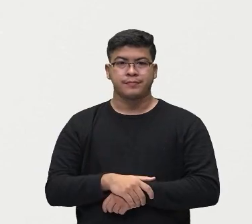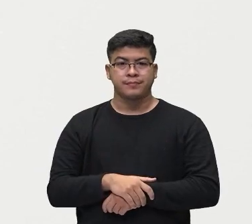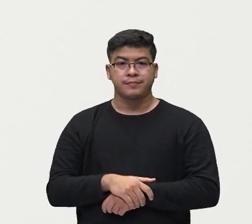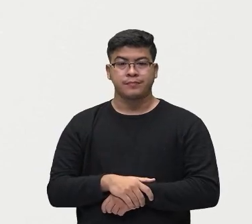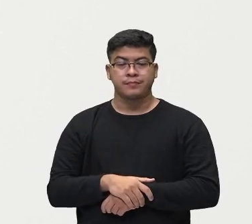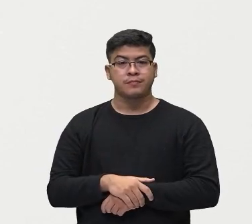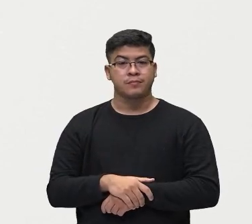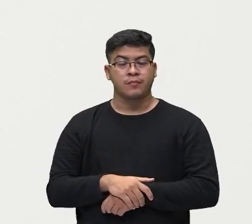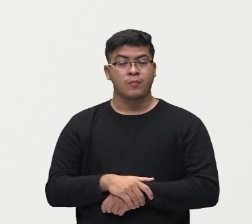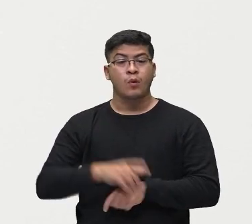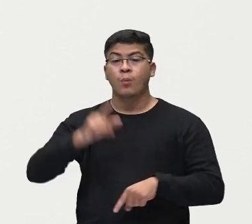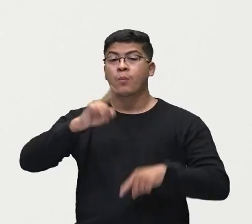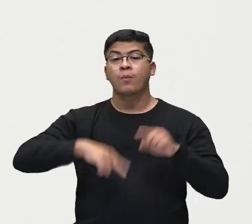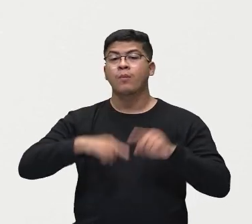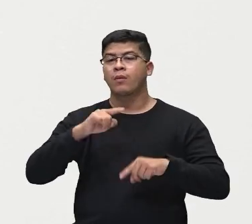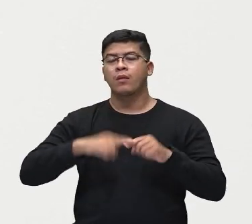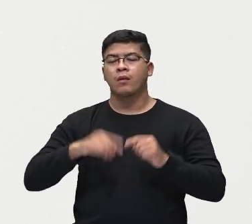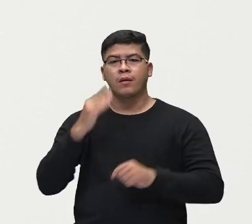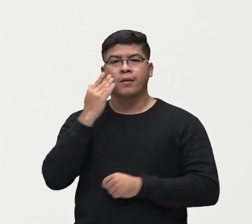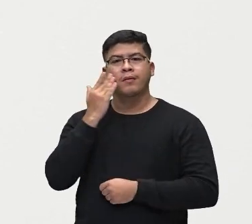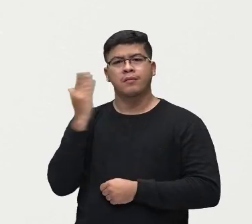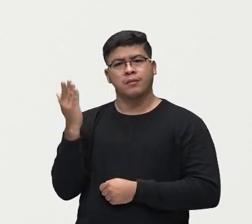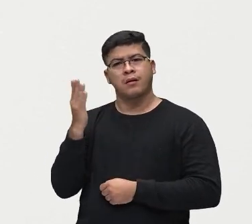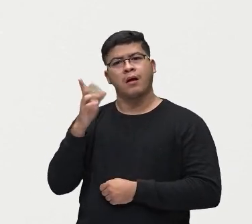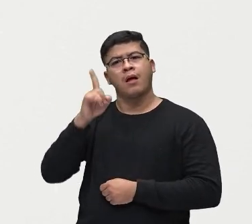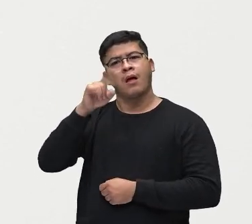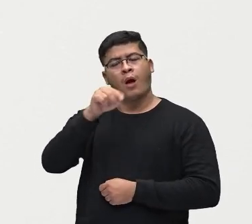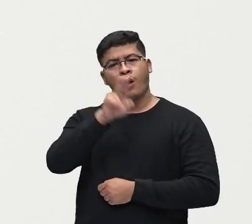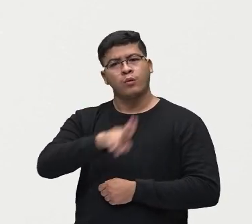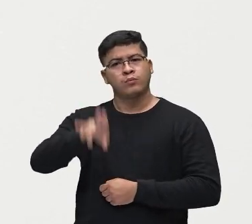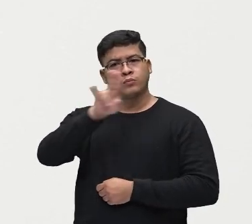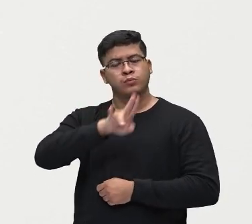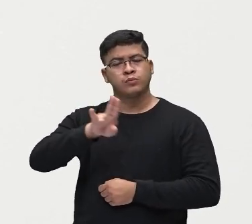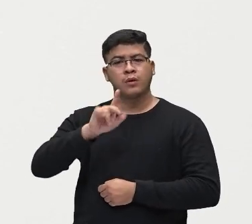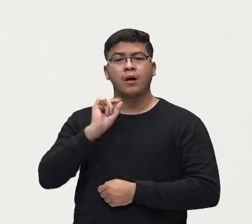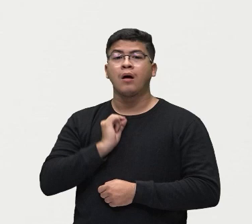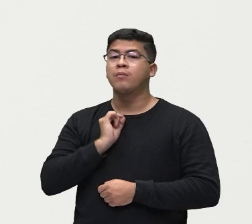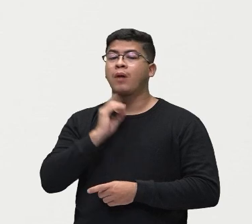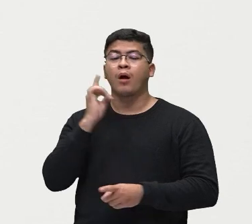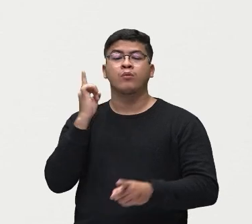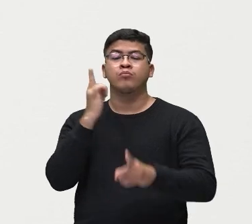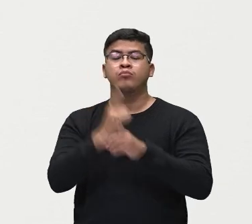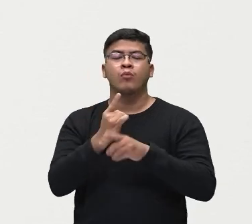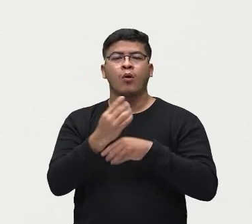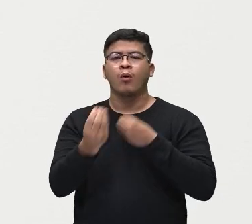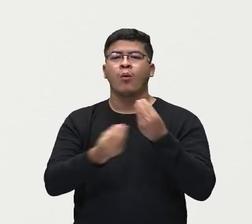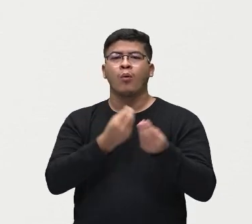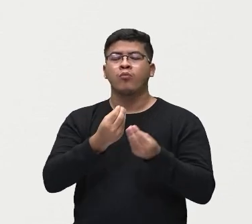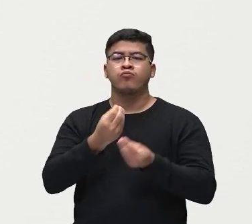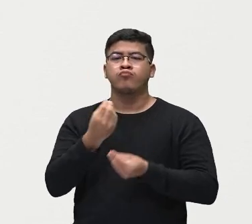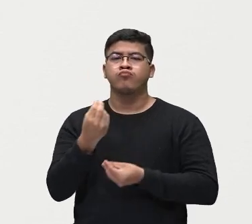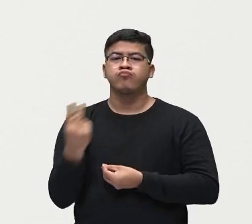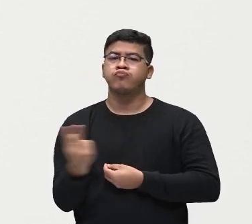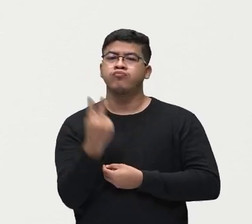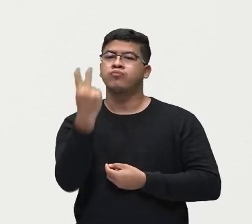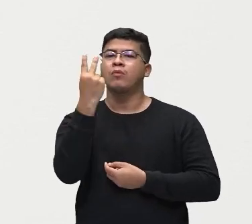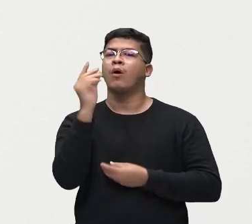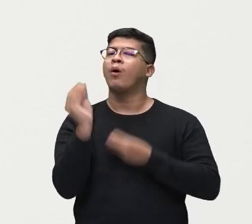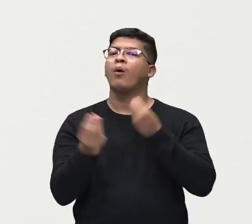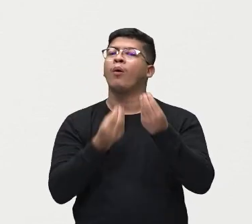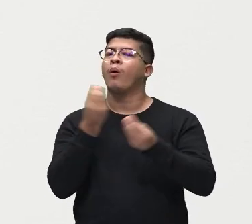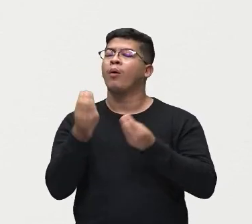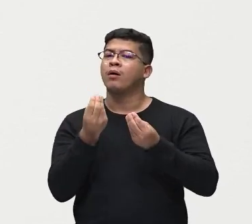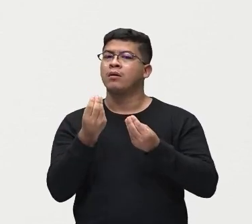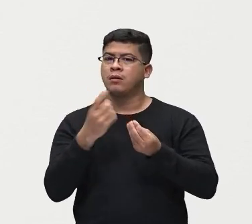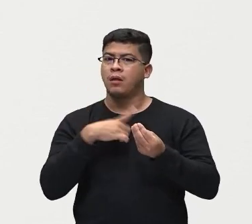aparelho termômetro é usado para determinar os valores da temperatura.